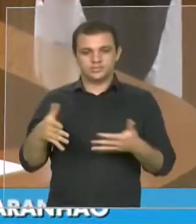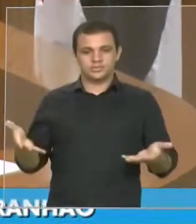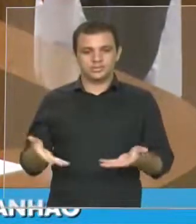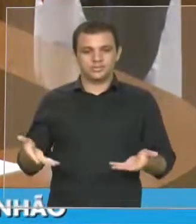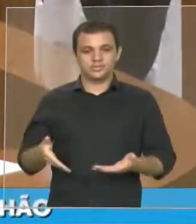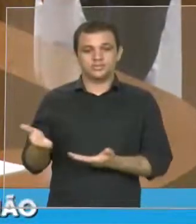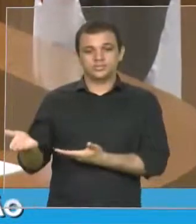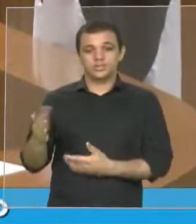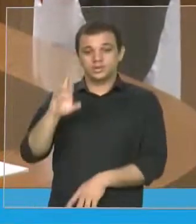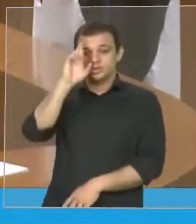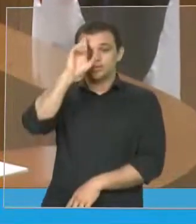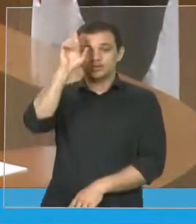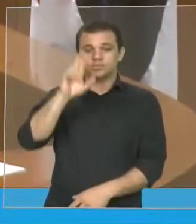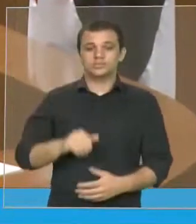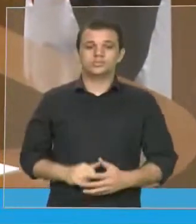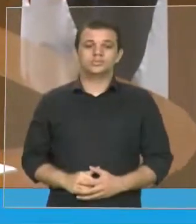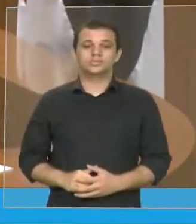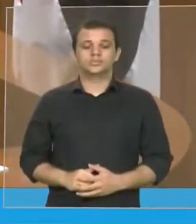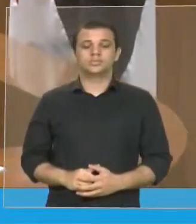Excelentíssimo senhor